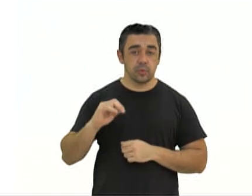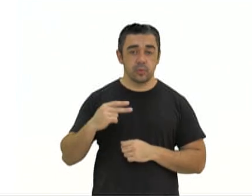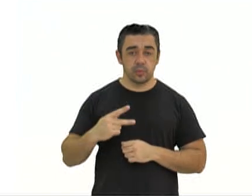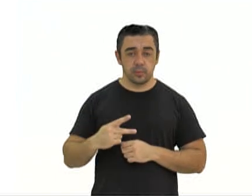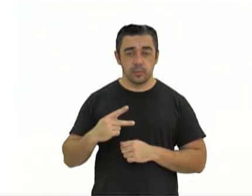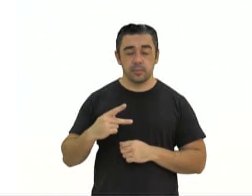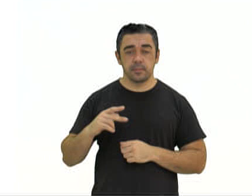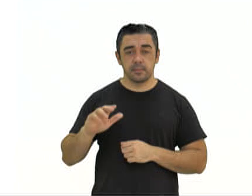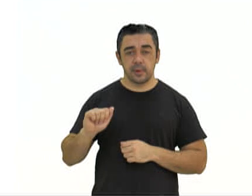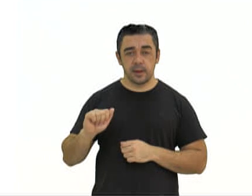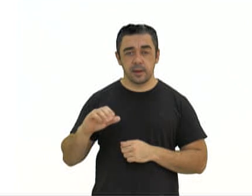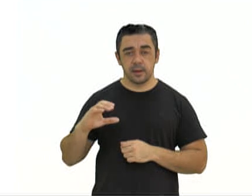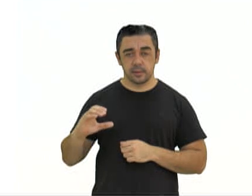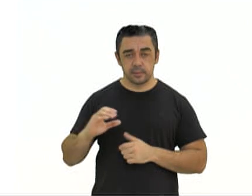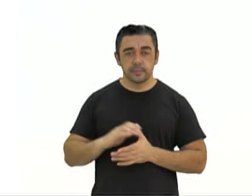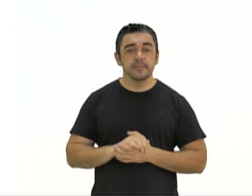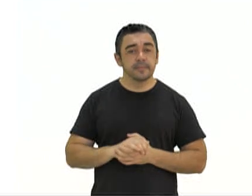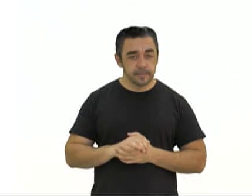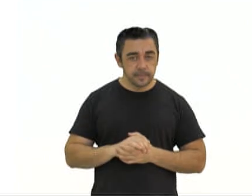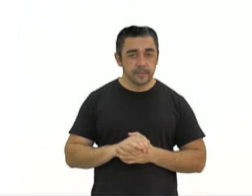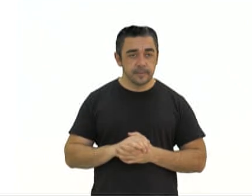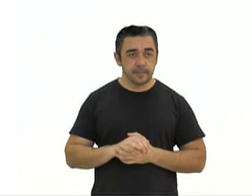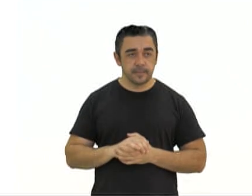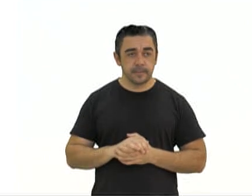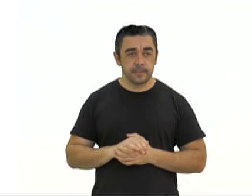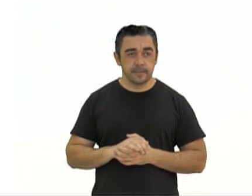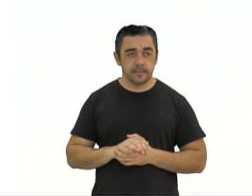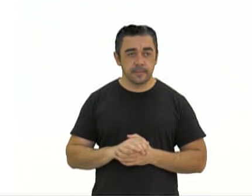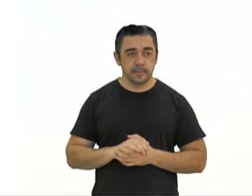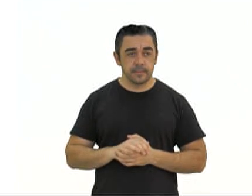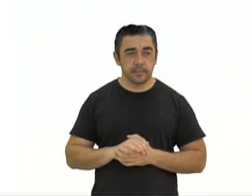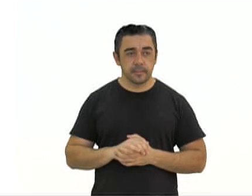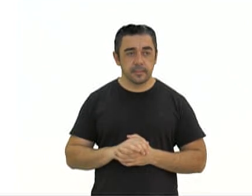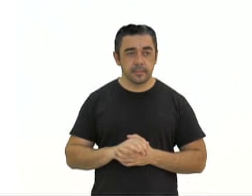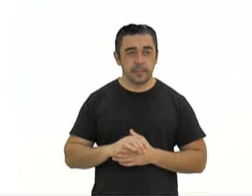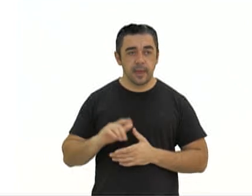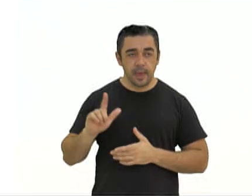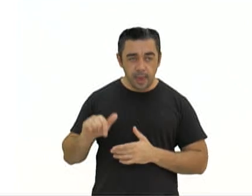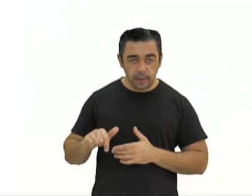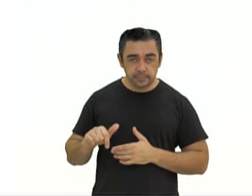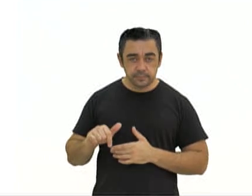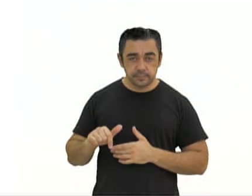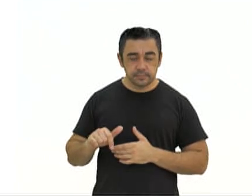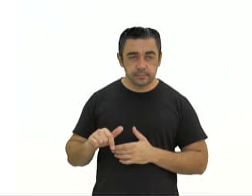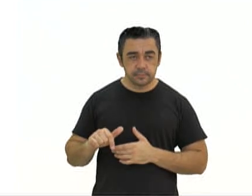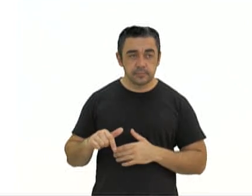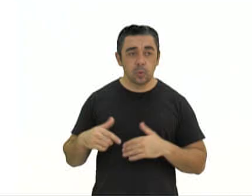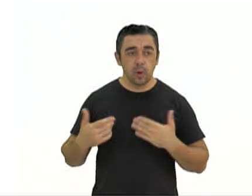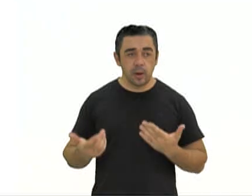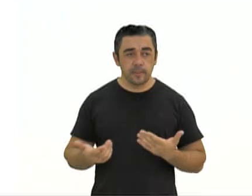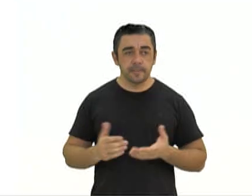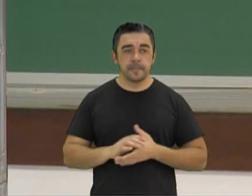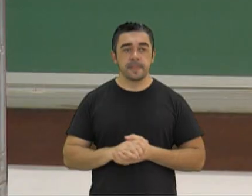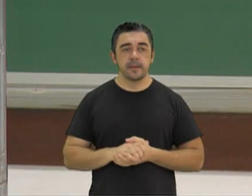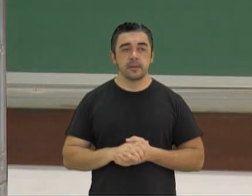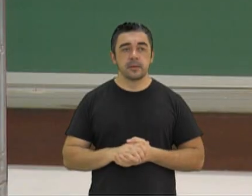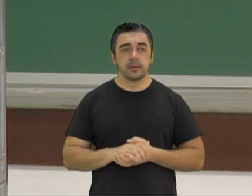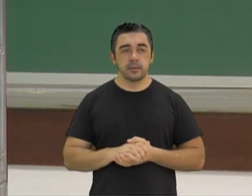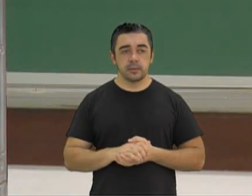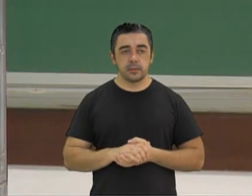União Internacional da Química Pura e Aplicada, certo? É qual? Né? Então, olha